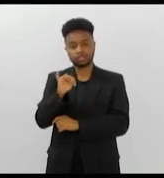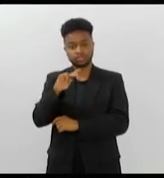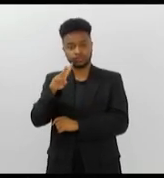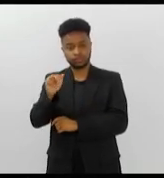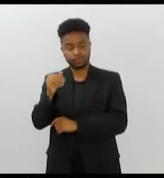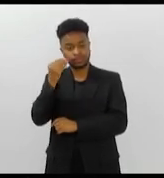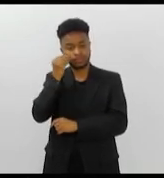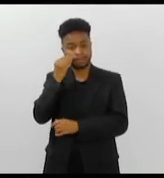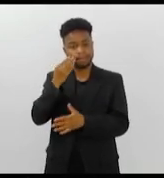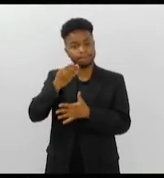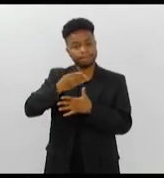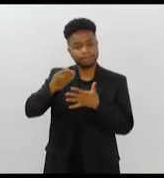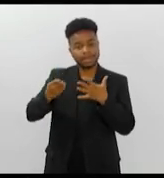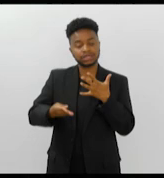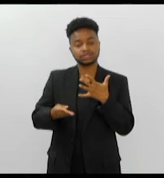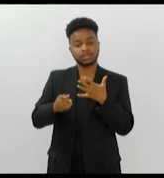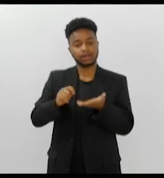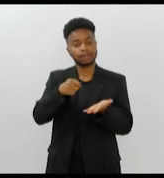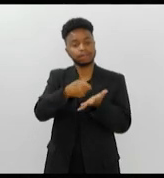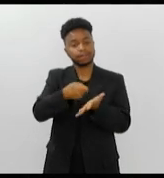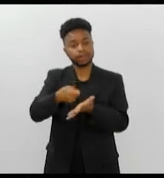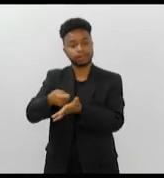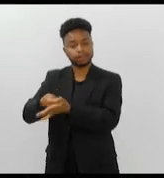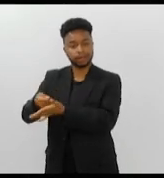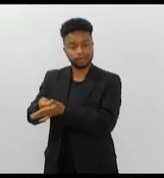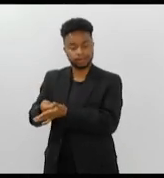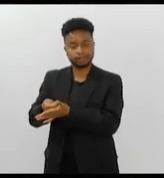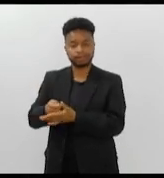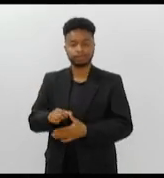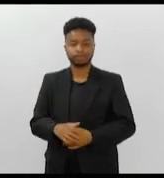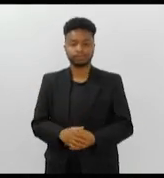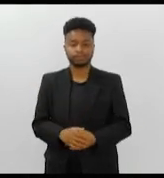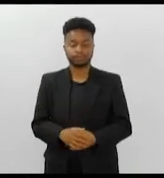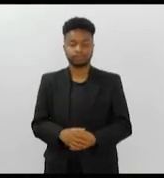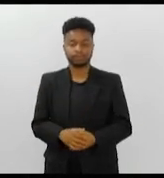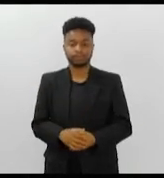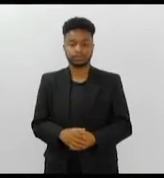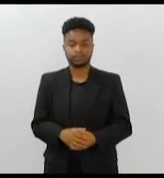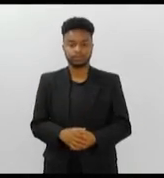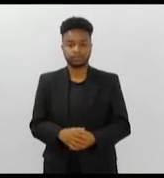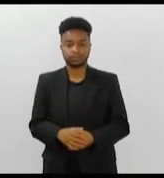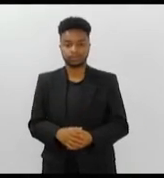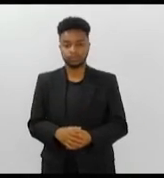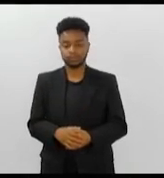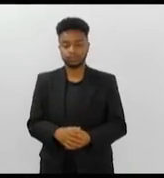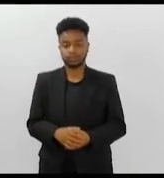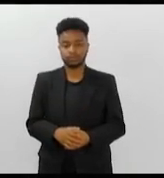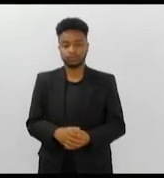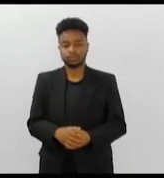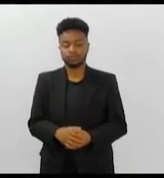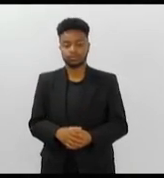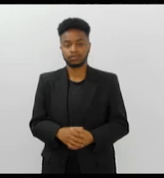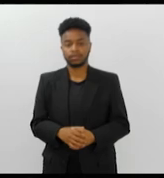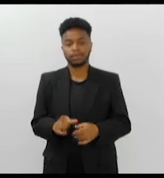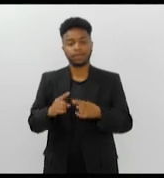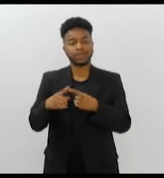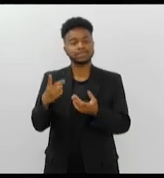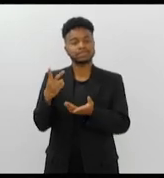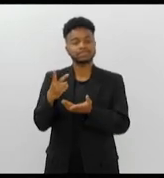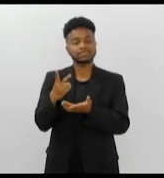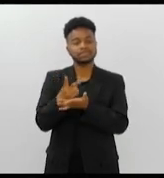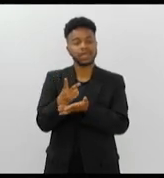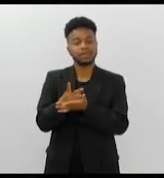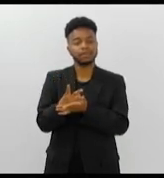parcelamentos e pagamentos né com Tod aquelas pompas de terror em